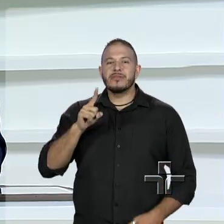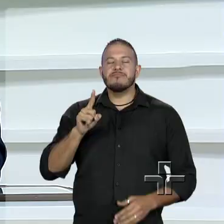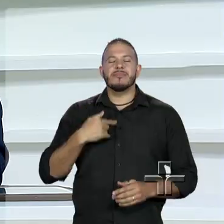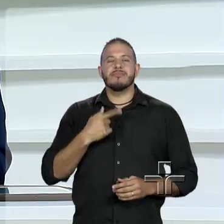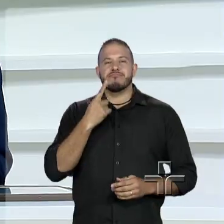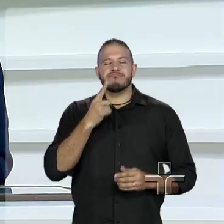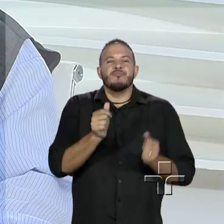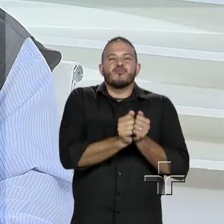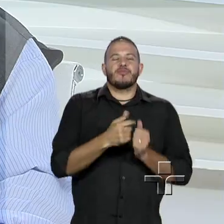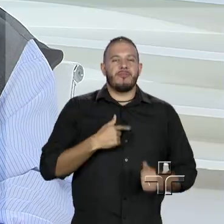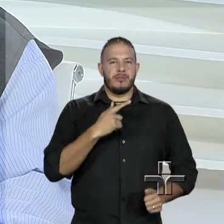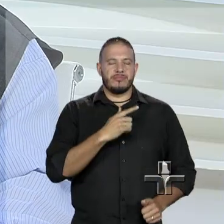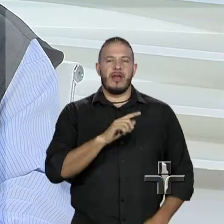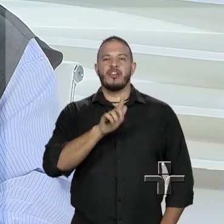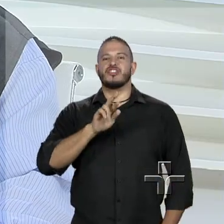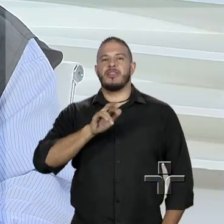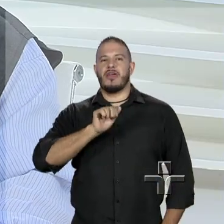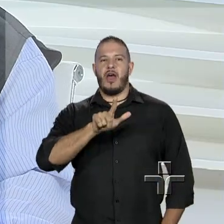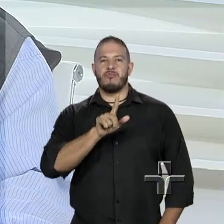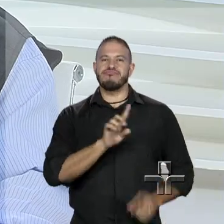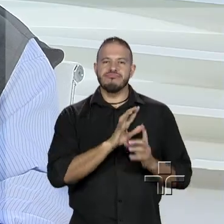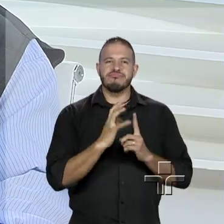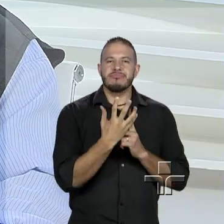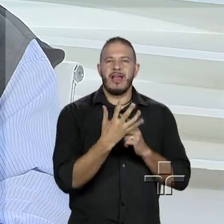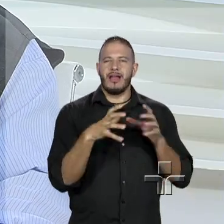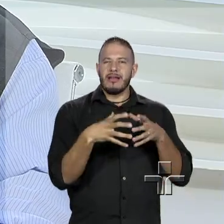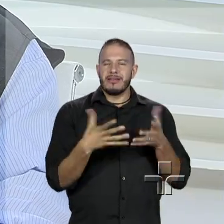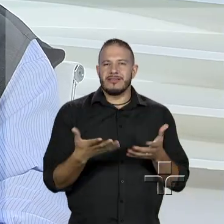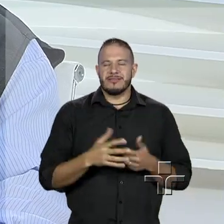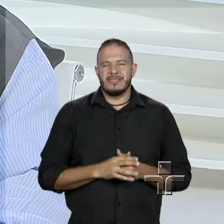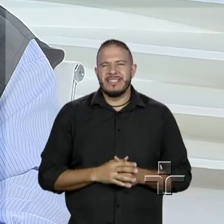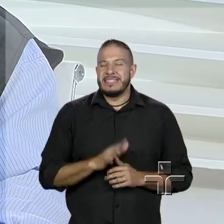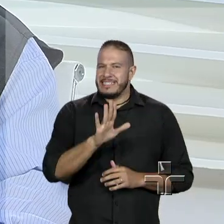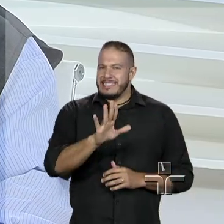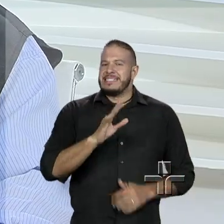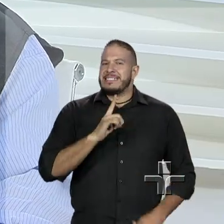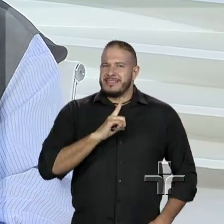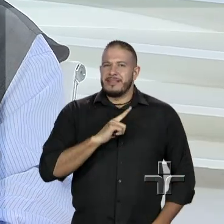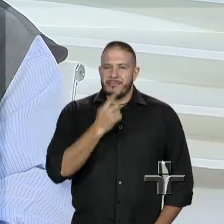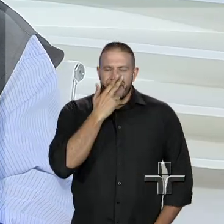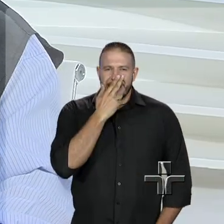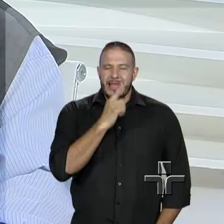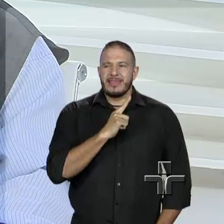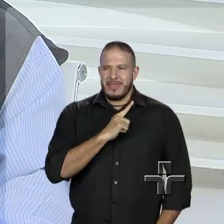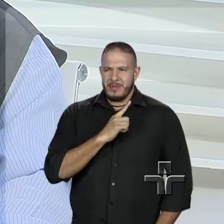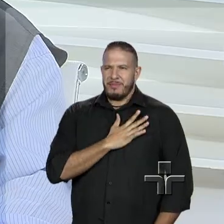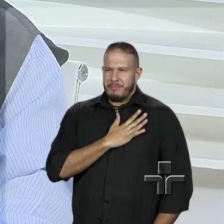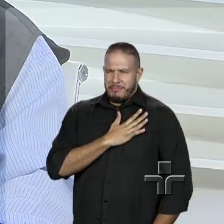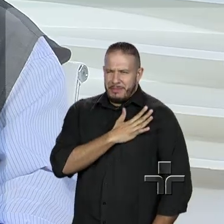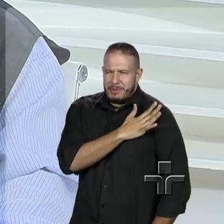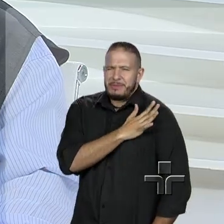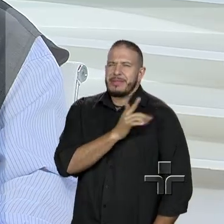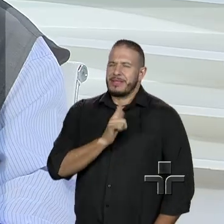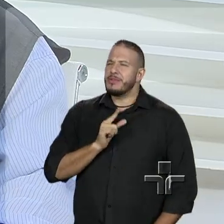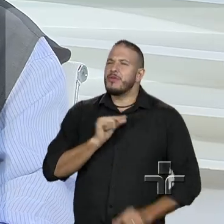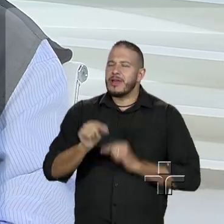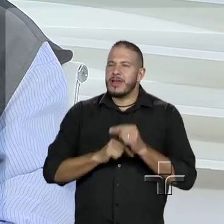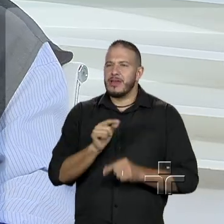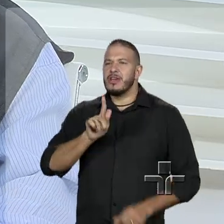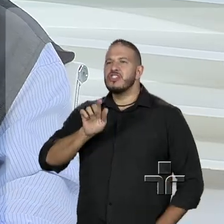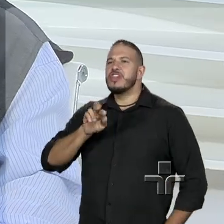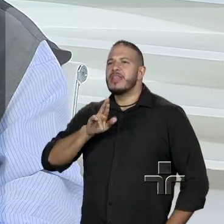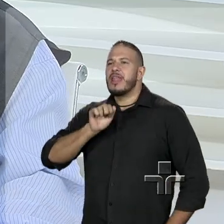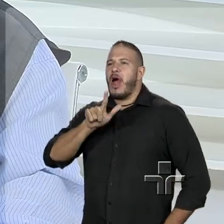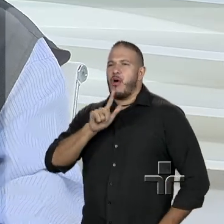que o cercam? Deixa eu ver, esse é um outro preconceito. O que é um general na